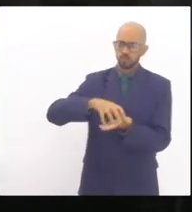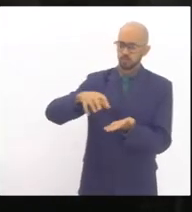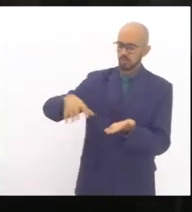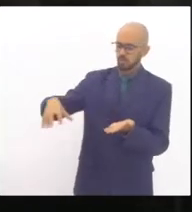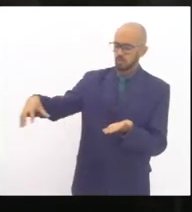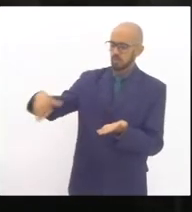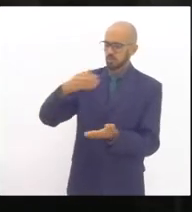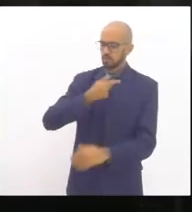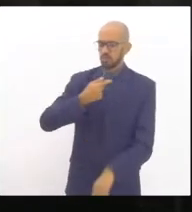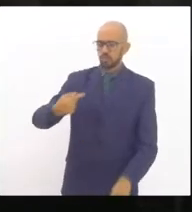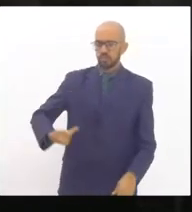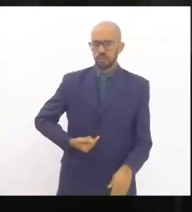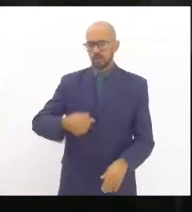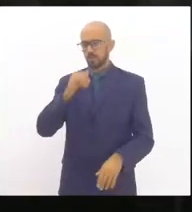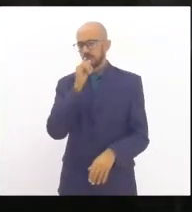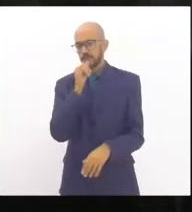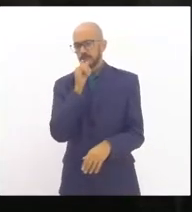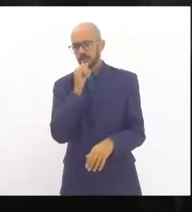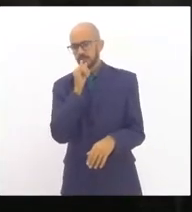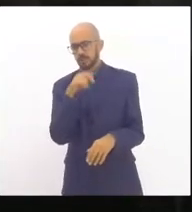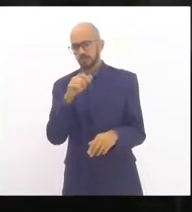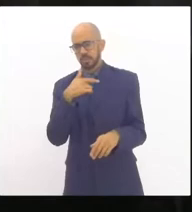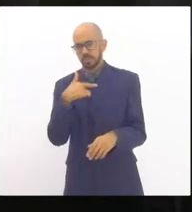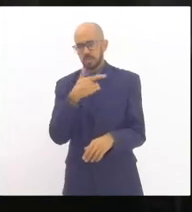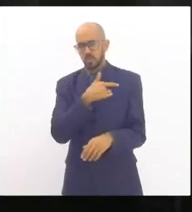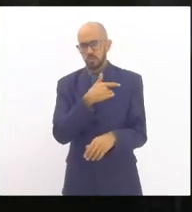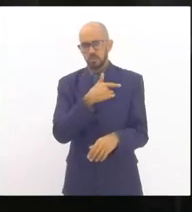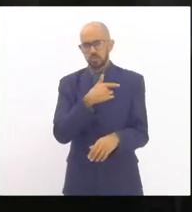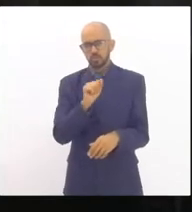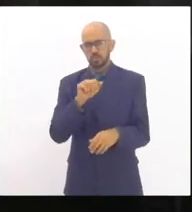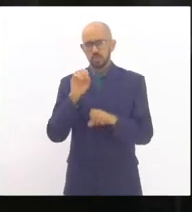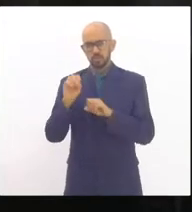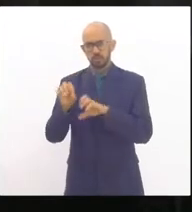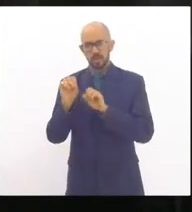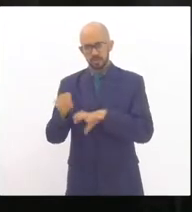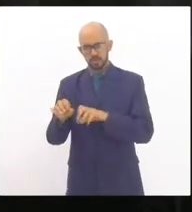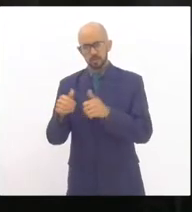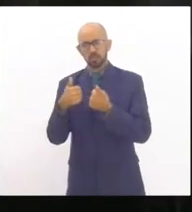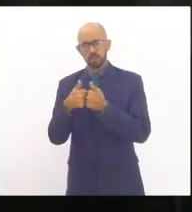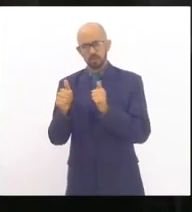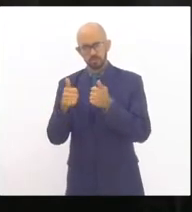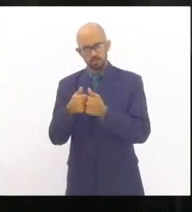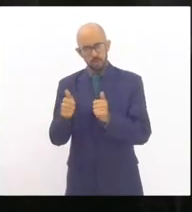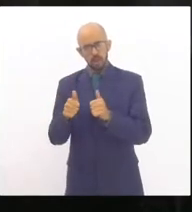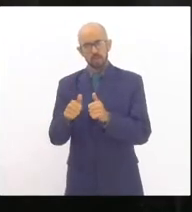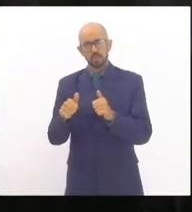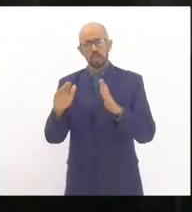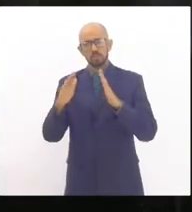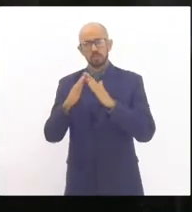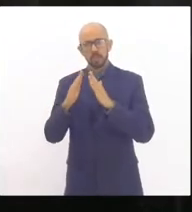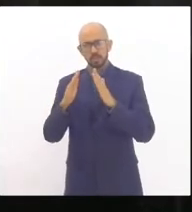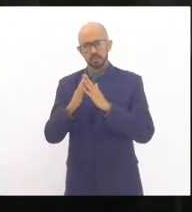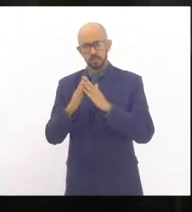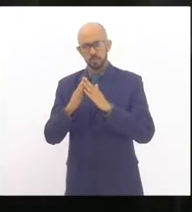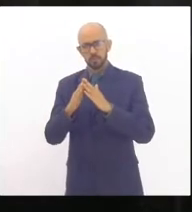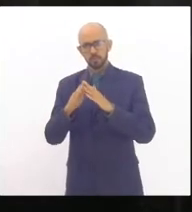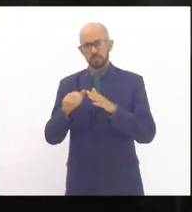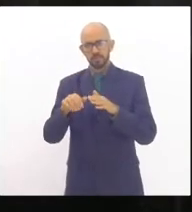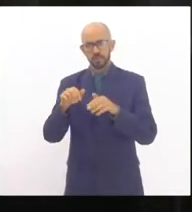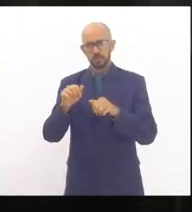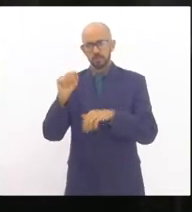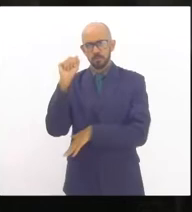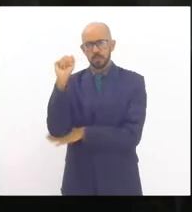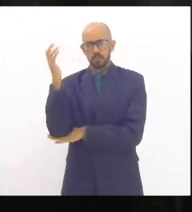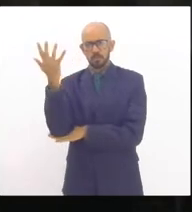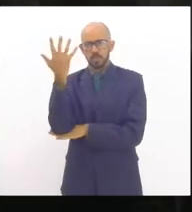como por exemplo a saúde educação transporte habitação e meio ambiente